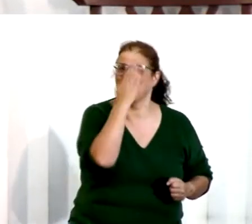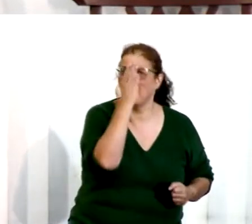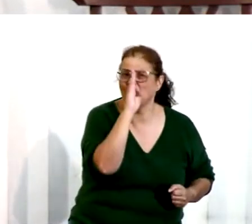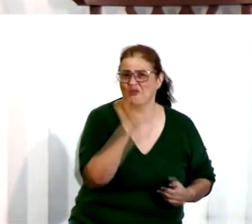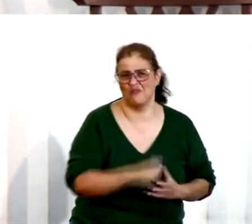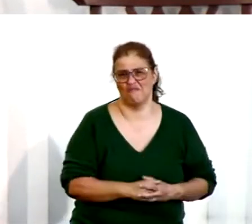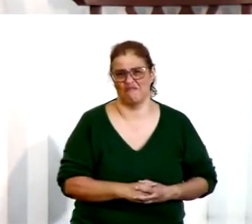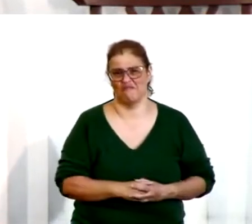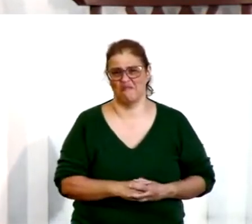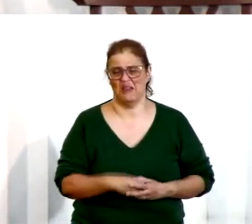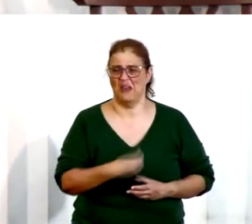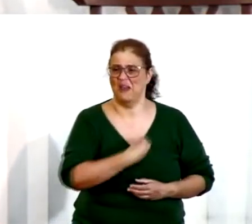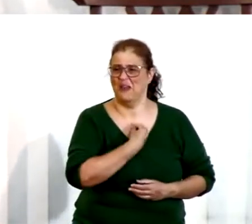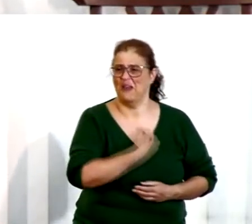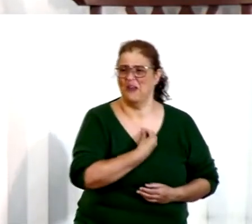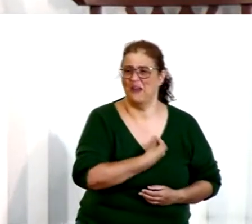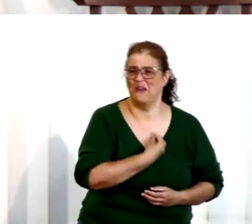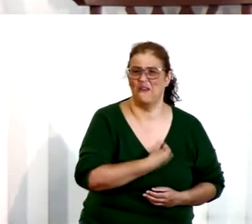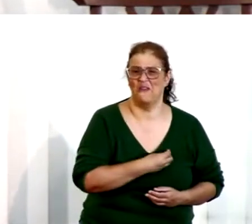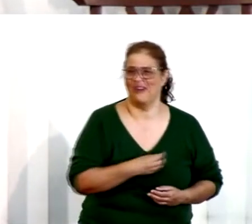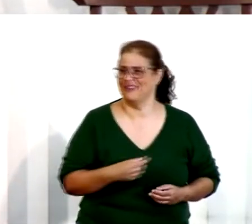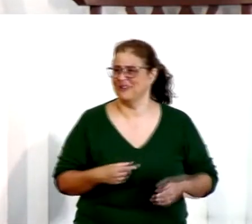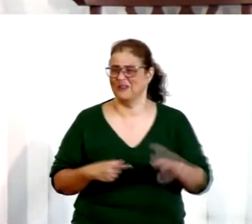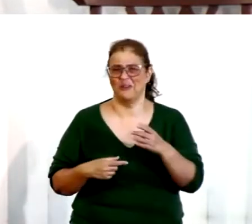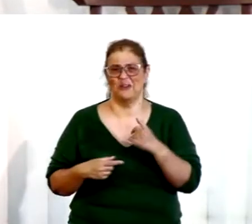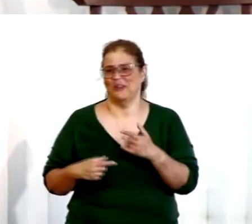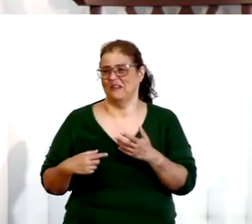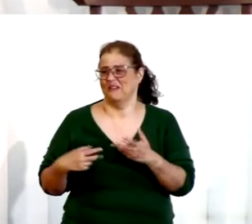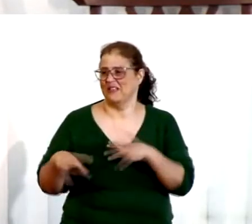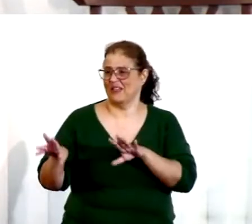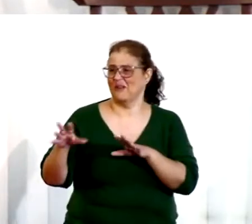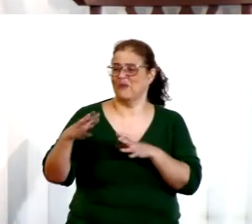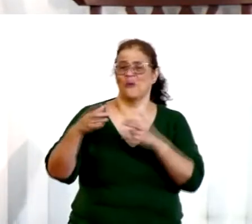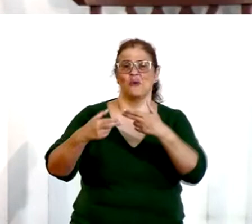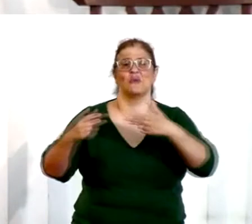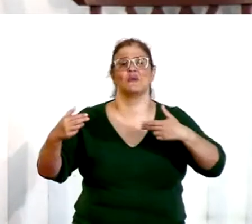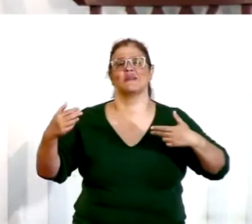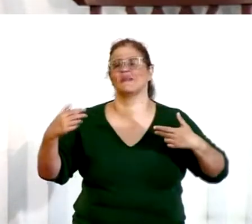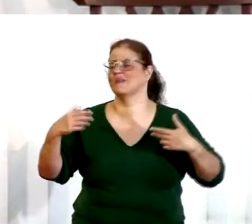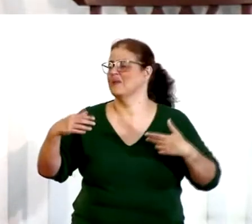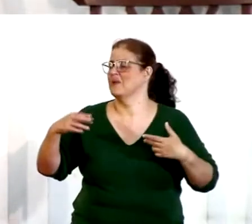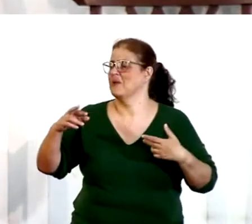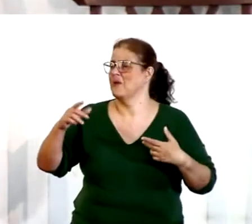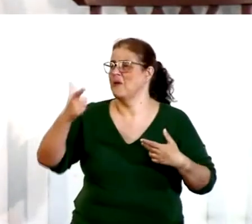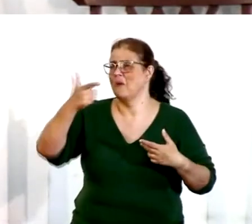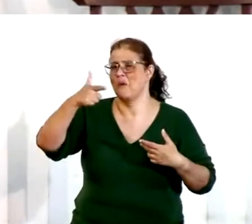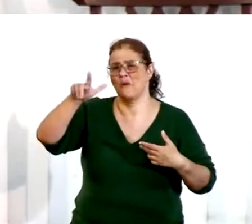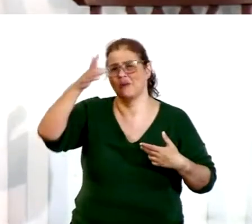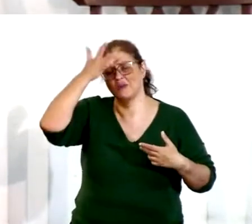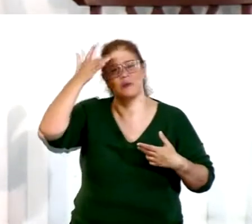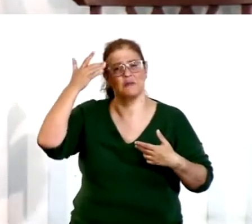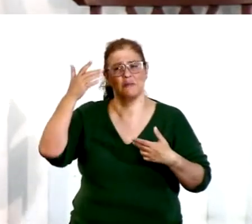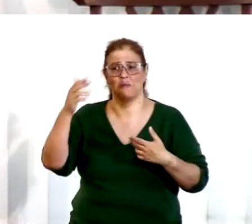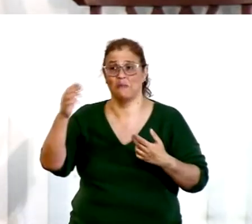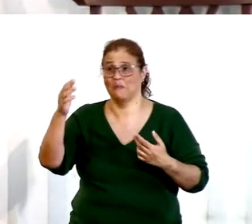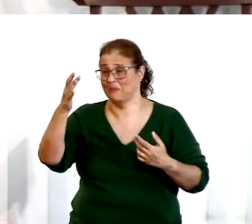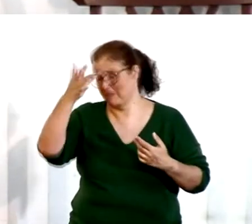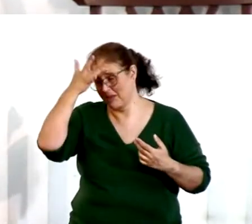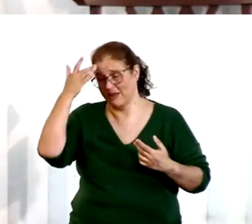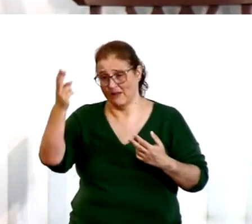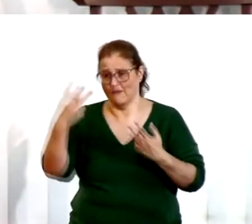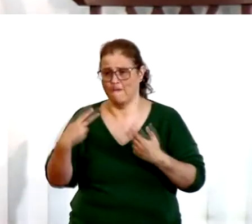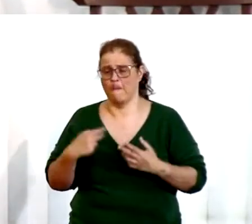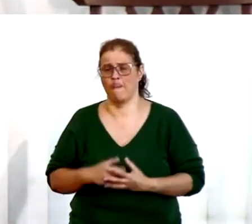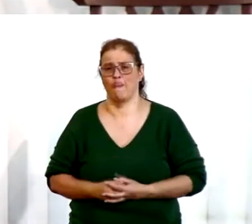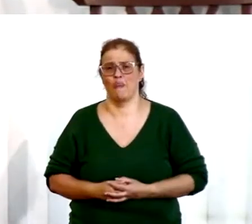se importar tanto com o que os outros pensam de nós, de querer aprovação, de viver às custas